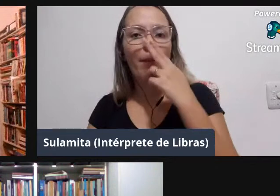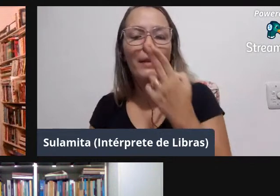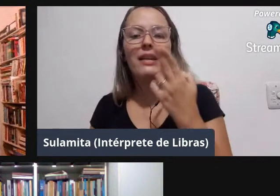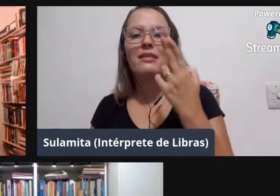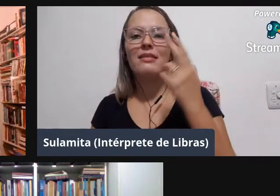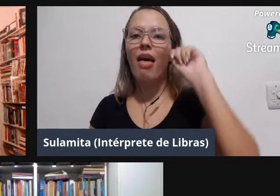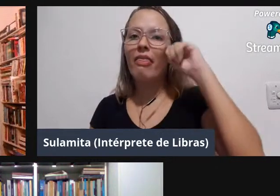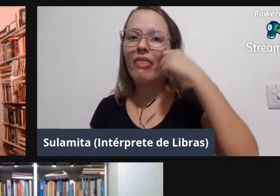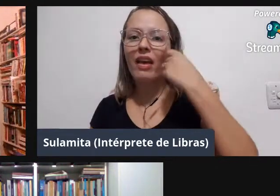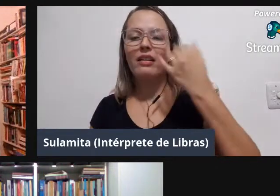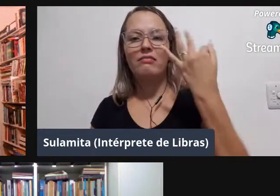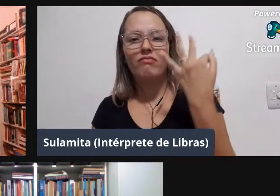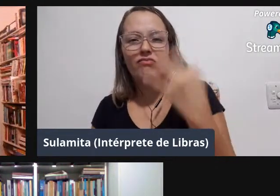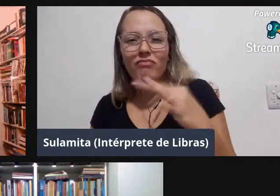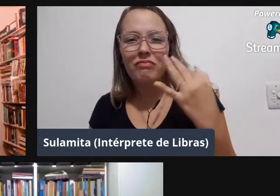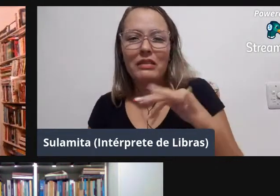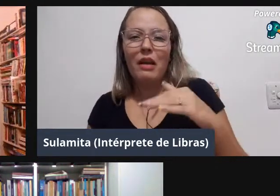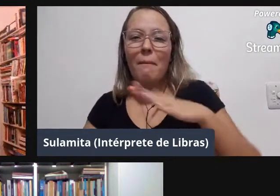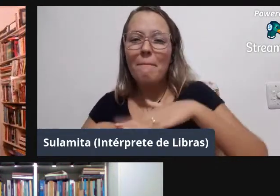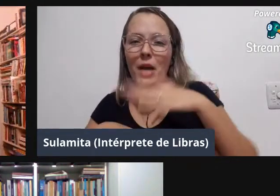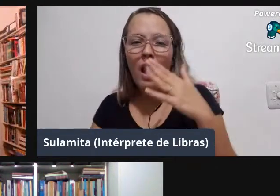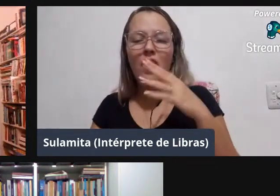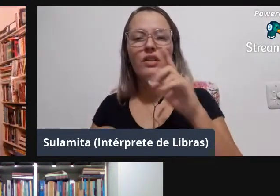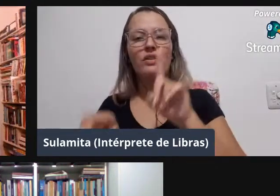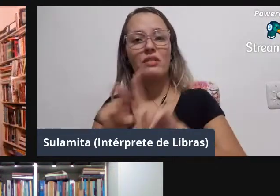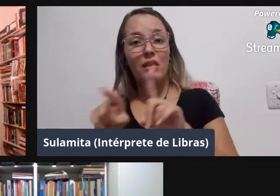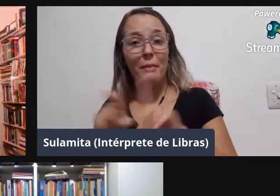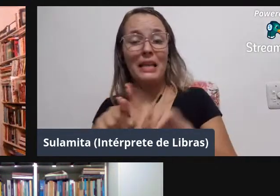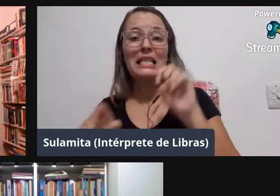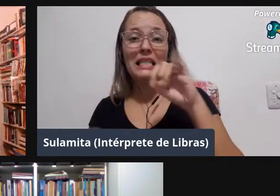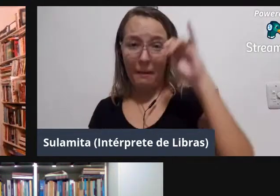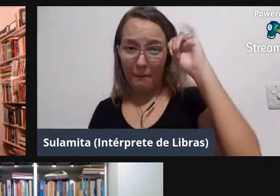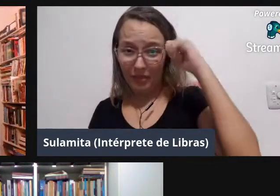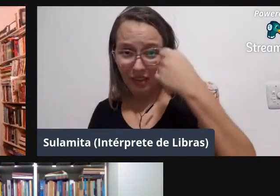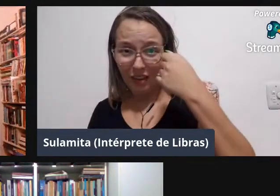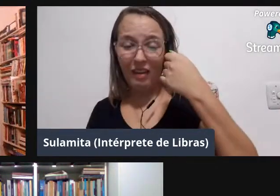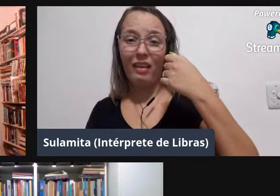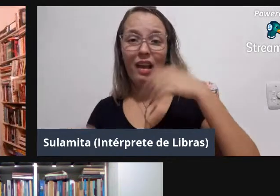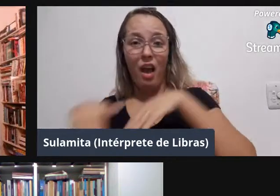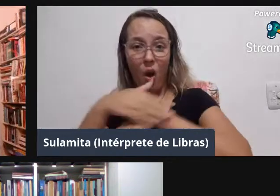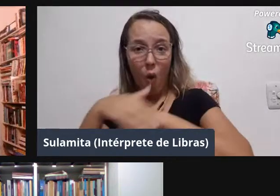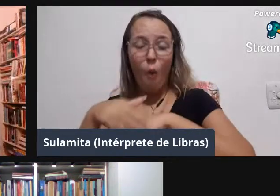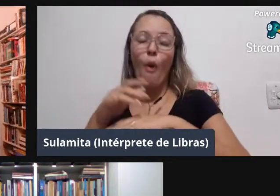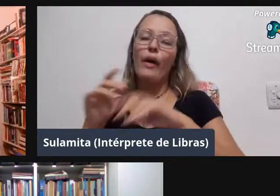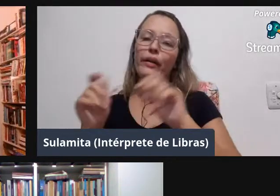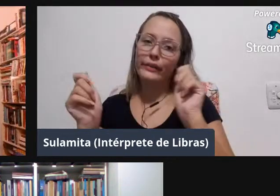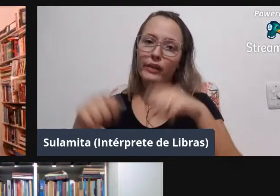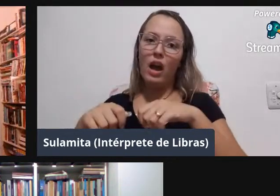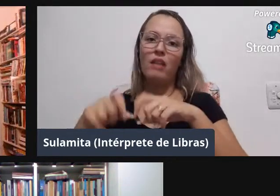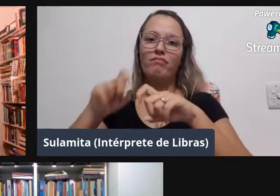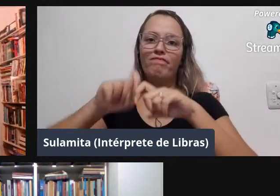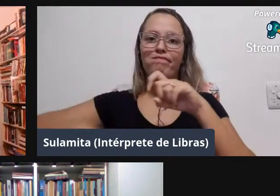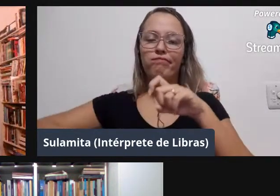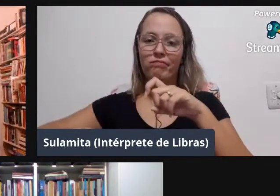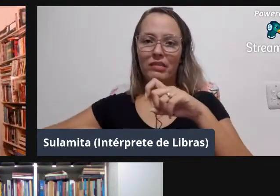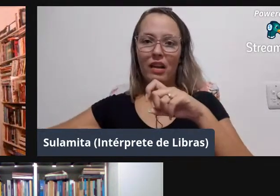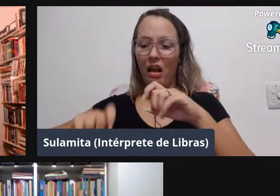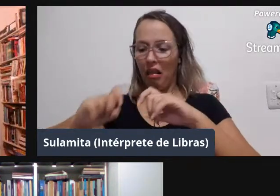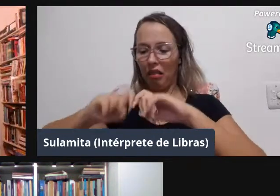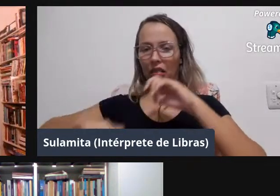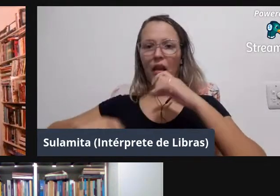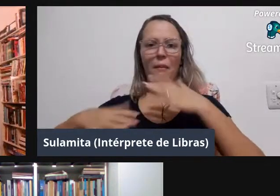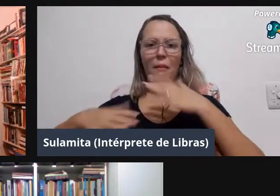ela tem mais chance de ser estuprada do que branca. Um rapaz negro tem não sei quantas mil vezes mais chance de